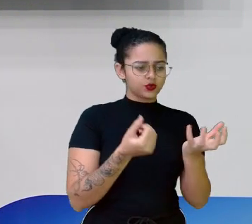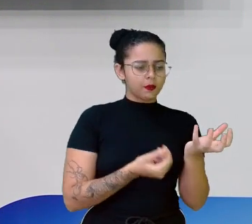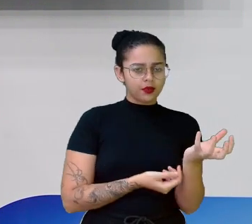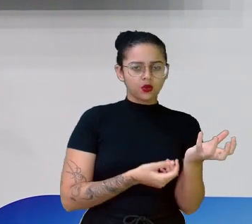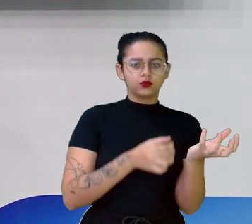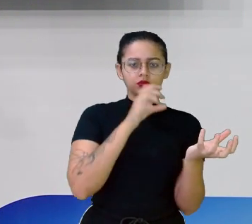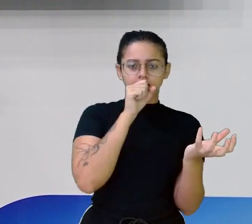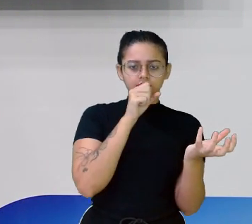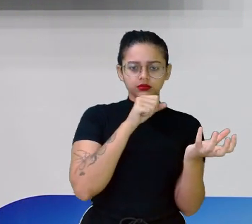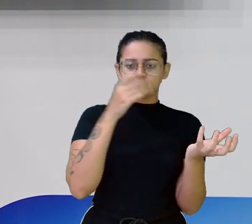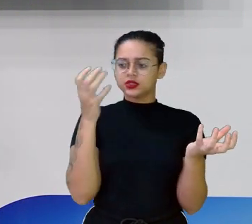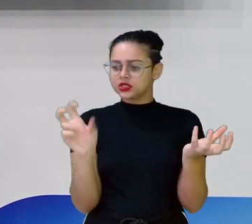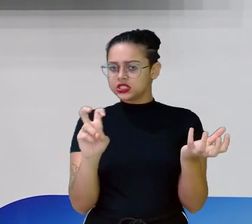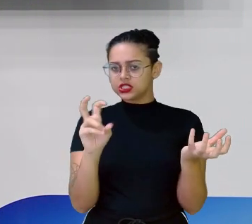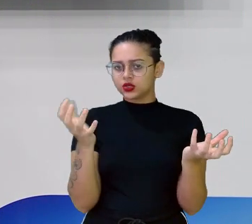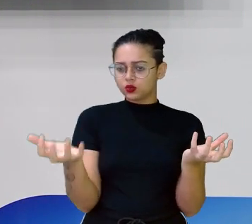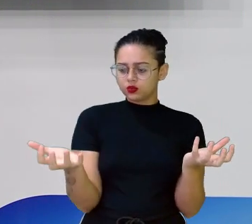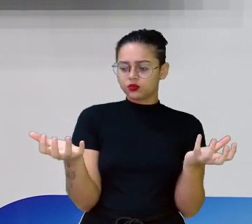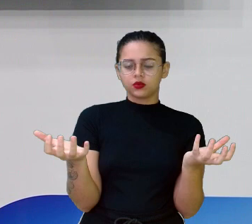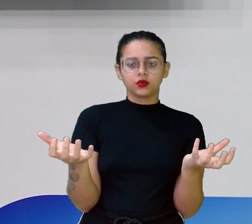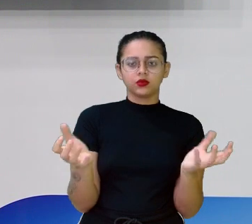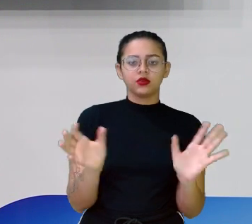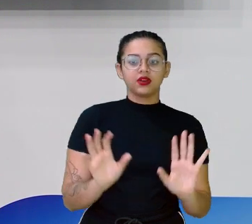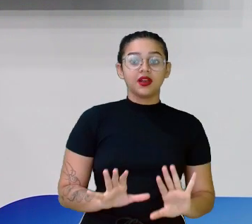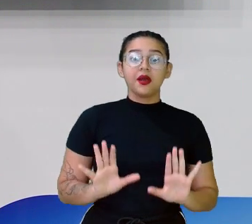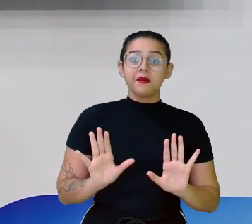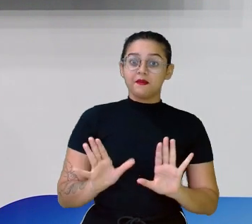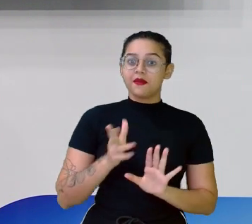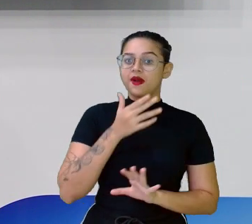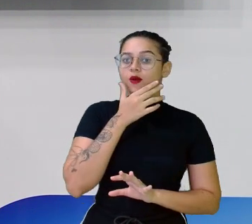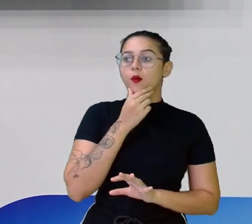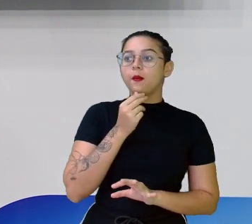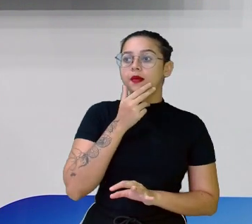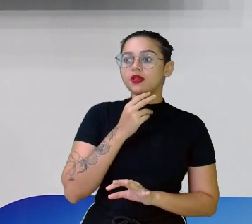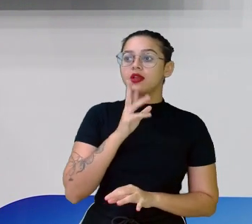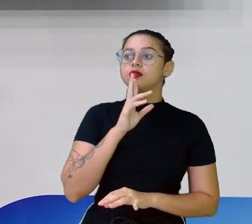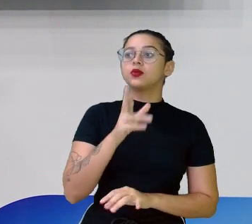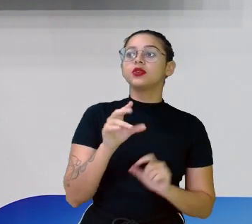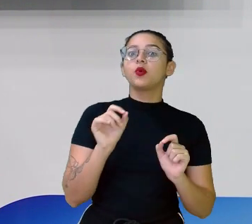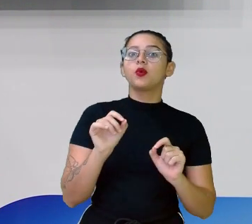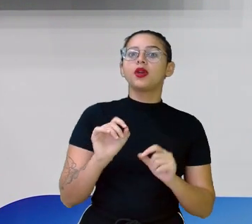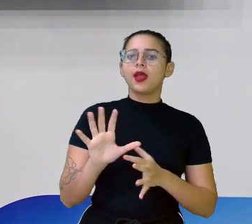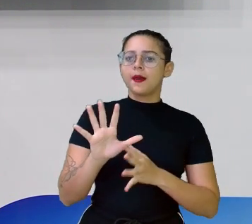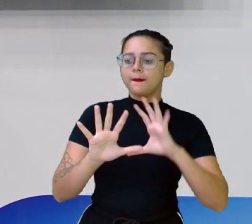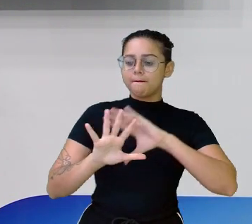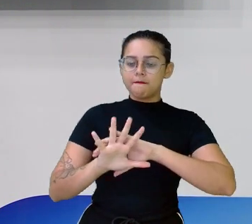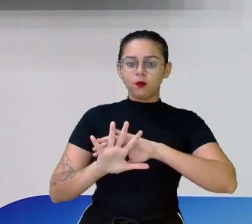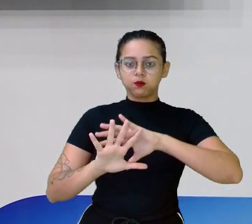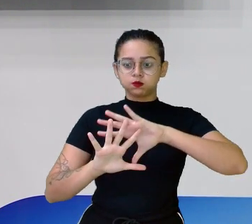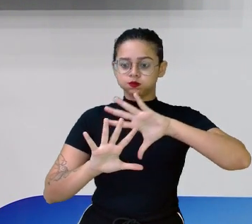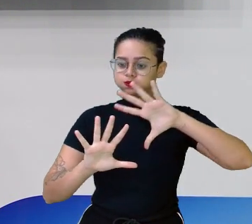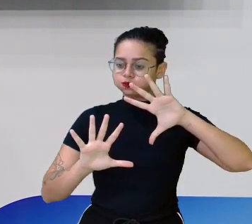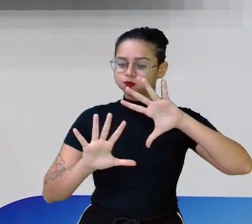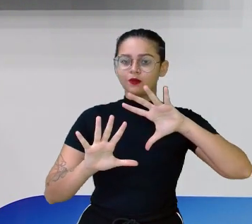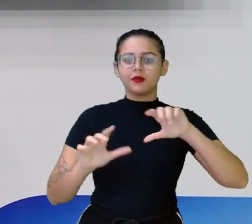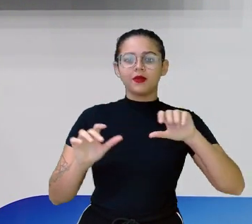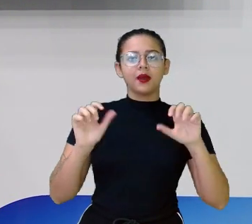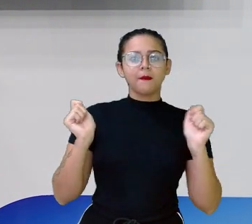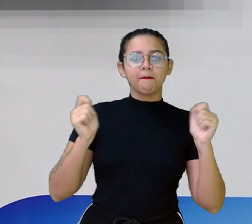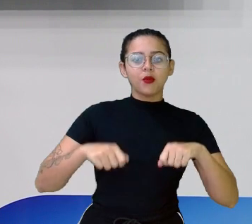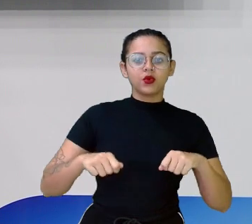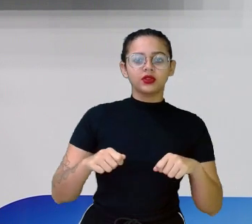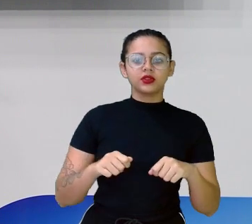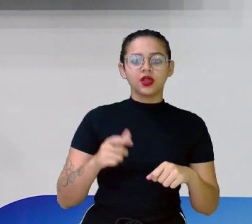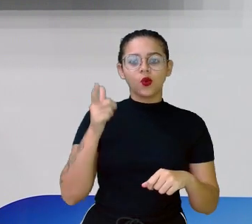outra, o que ela tem no total. Ela quer uma continha, mas o espertinho aí do Joãozinho responde o quê? Que ela tem mãos enormes para poder segurar numa